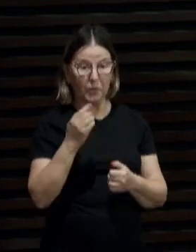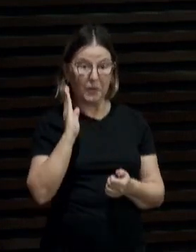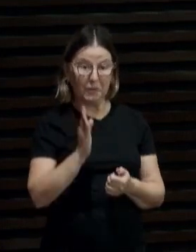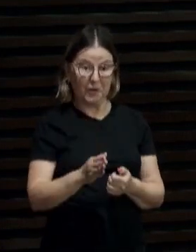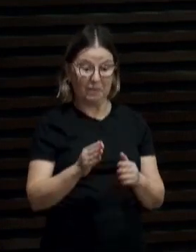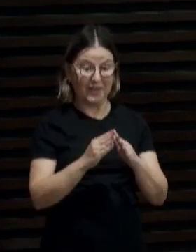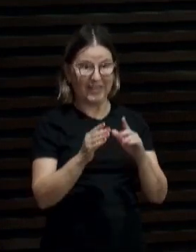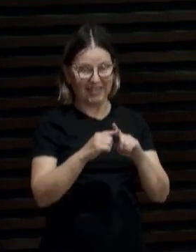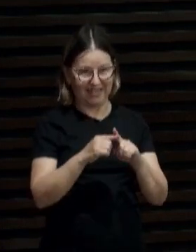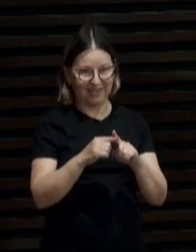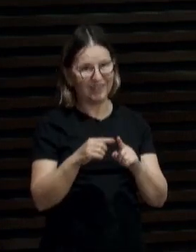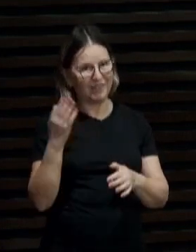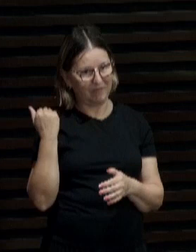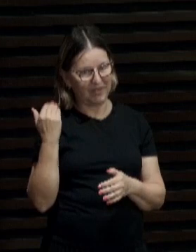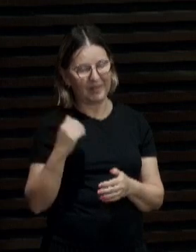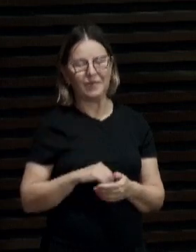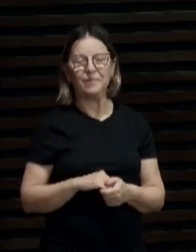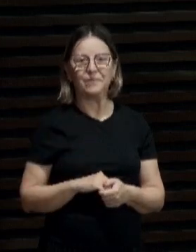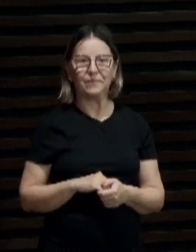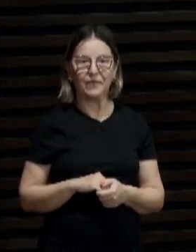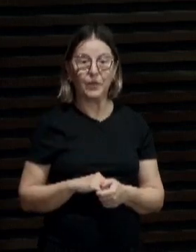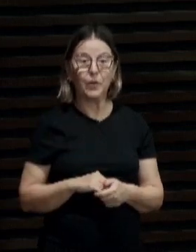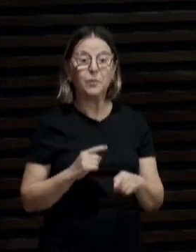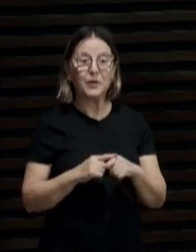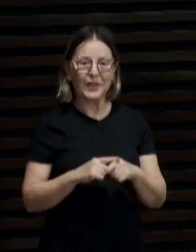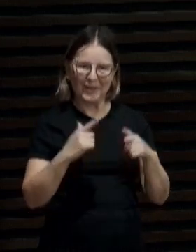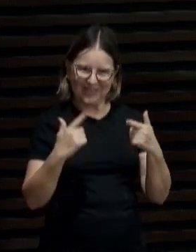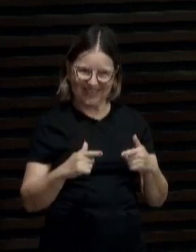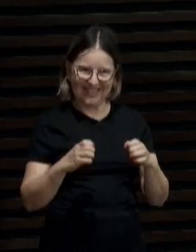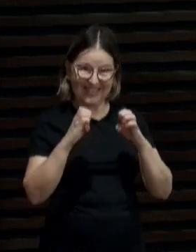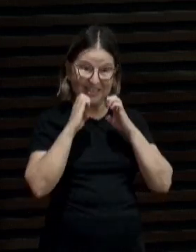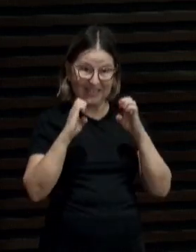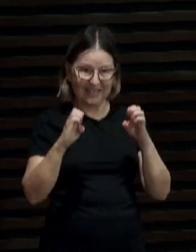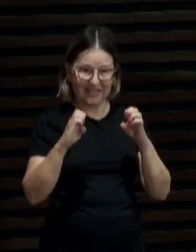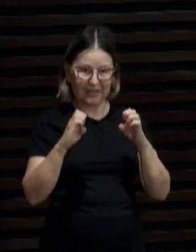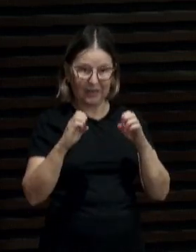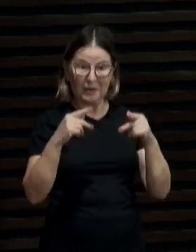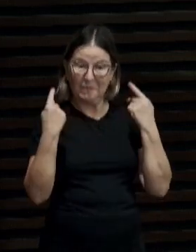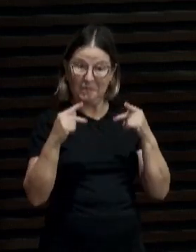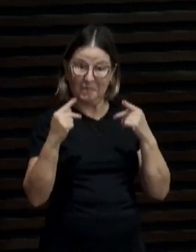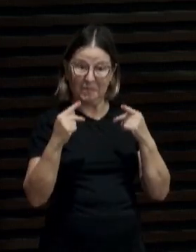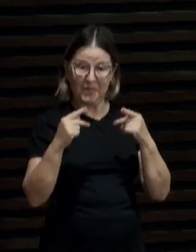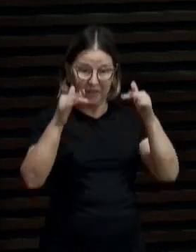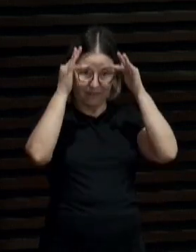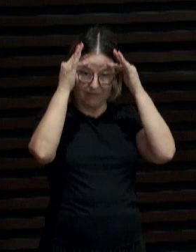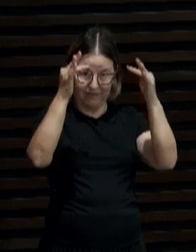época. Porque onde o Evangelho ele é pregado com fidelidade e com